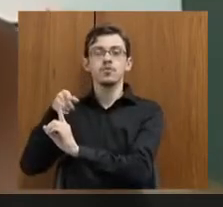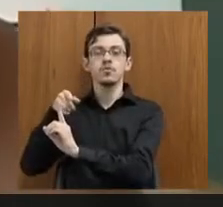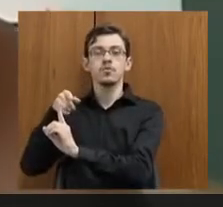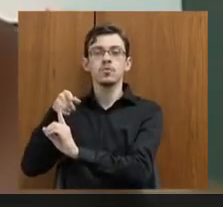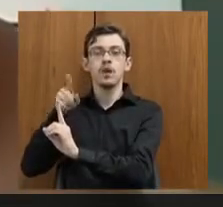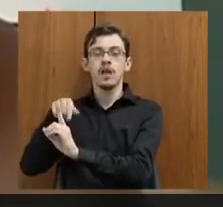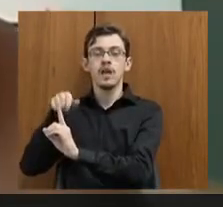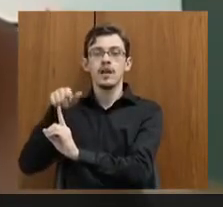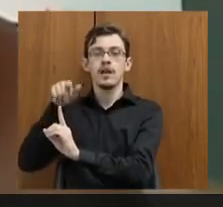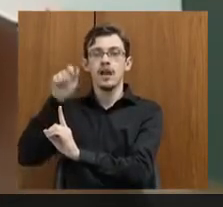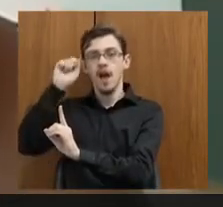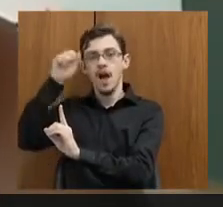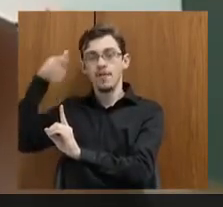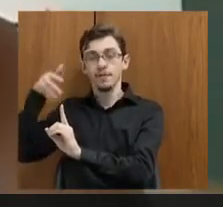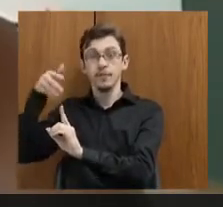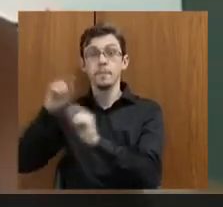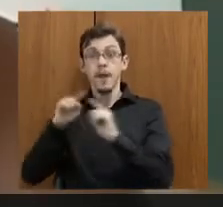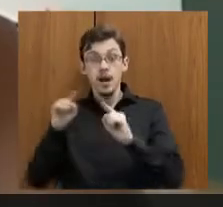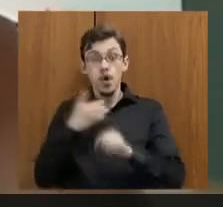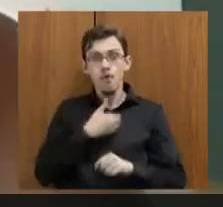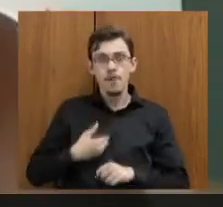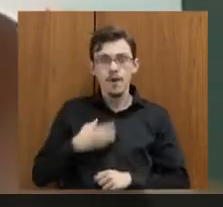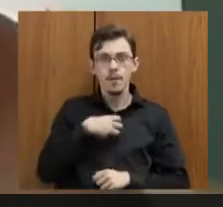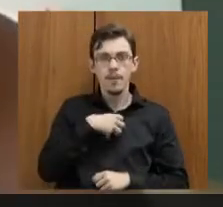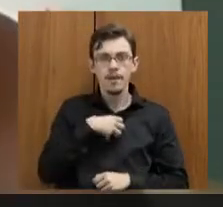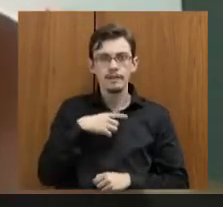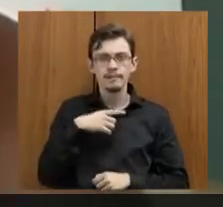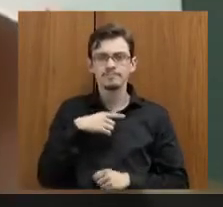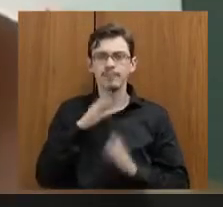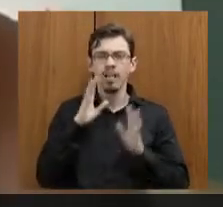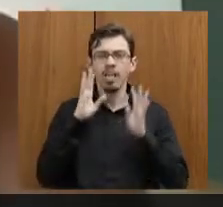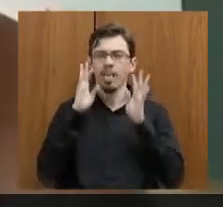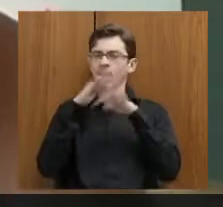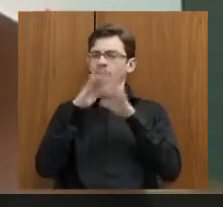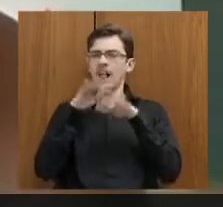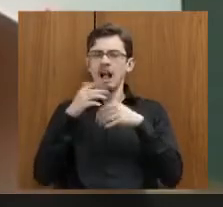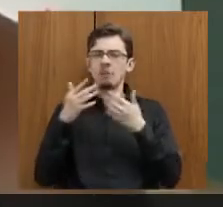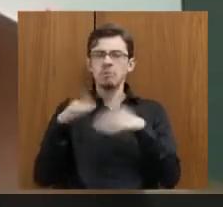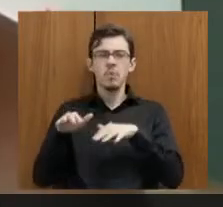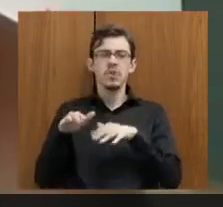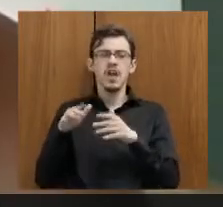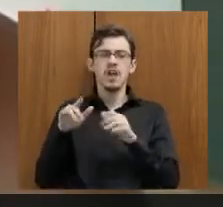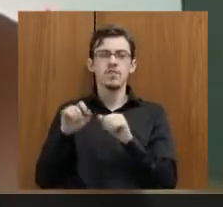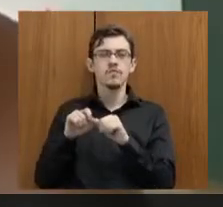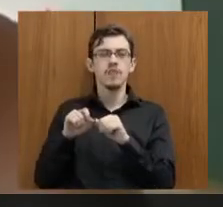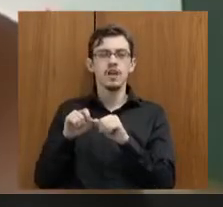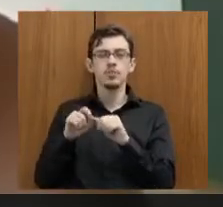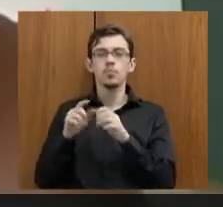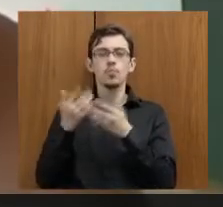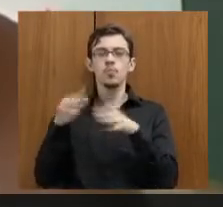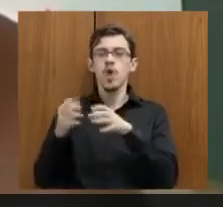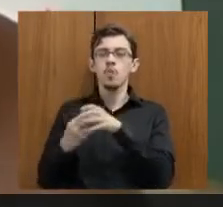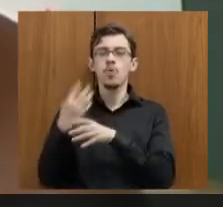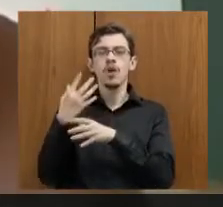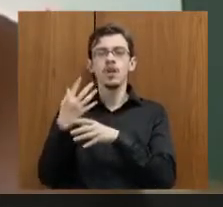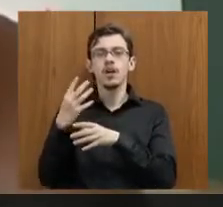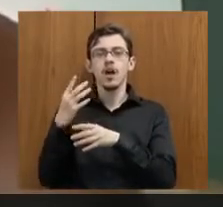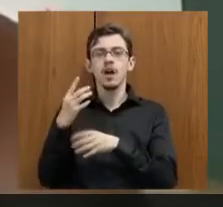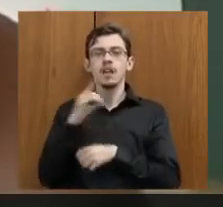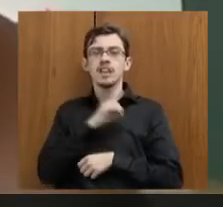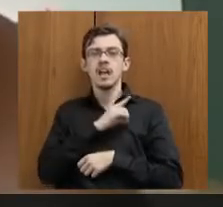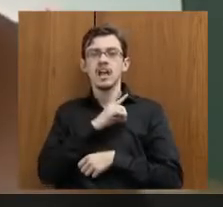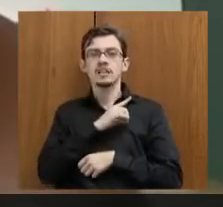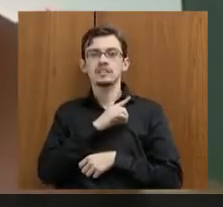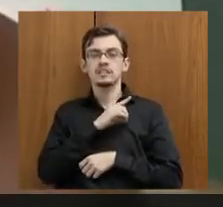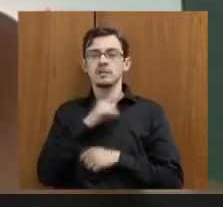o nosso governo de fazendo de público e manifesta conhecendo de natureza